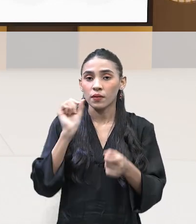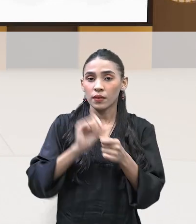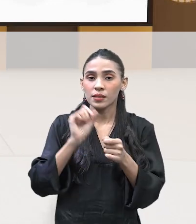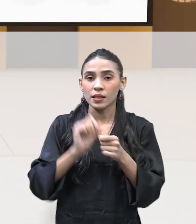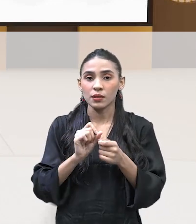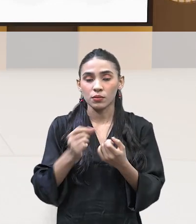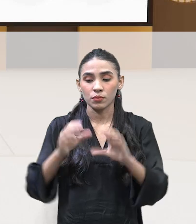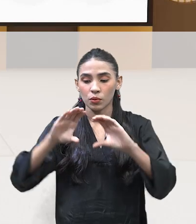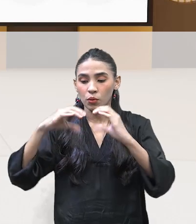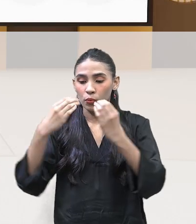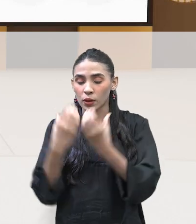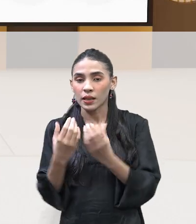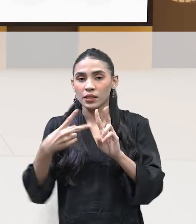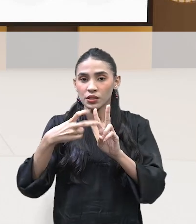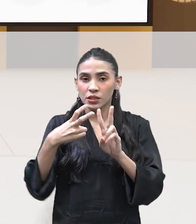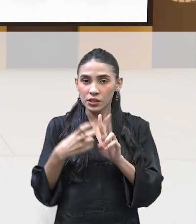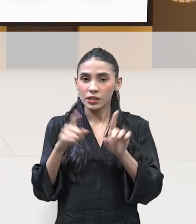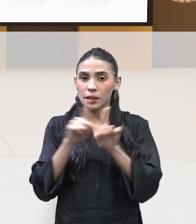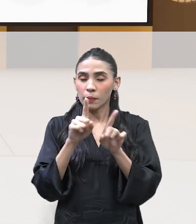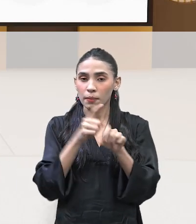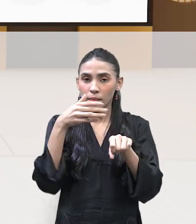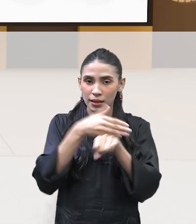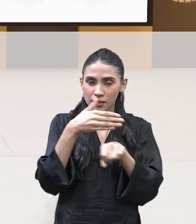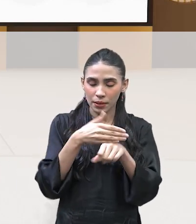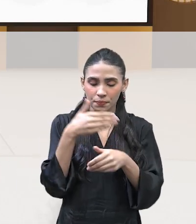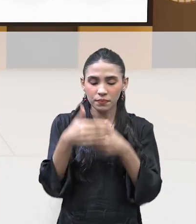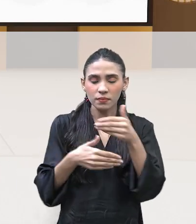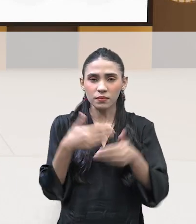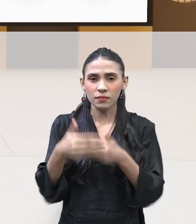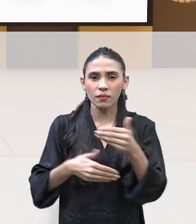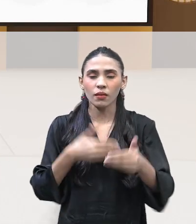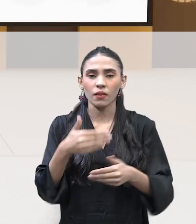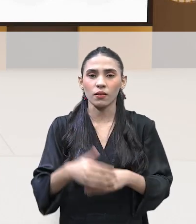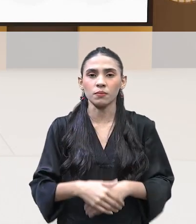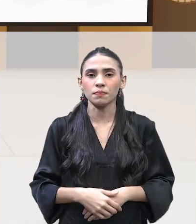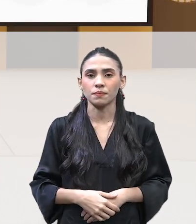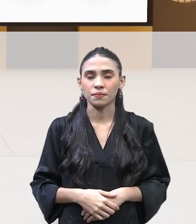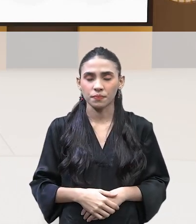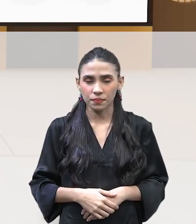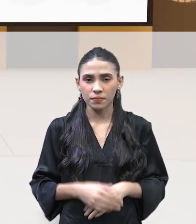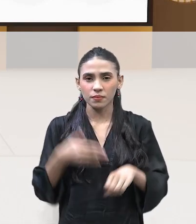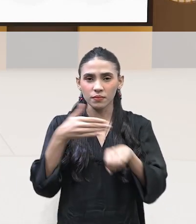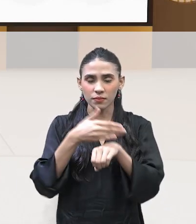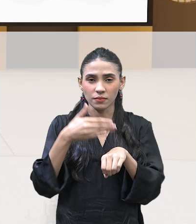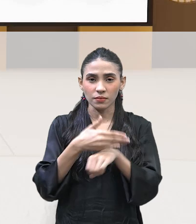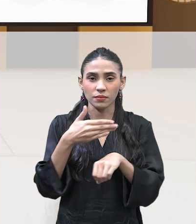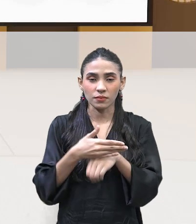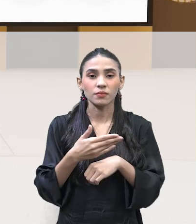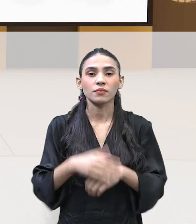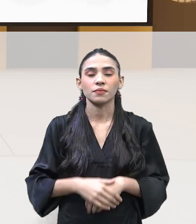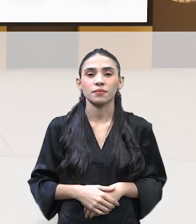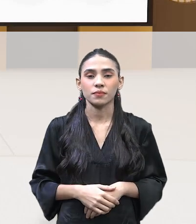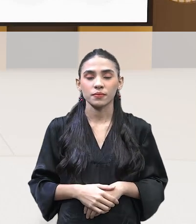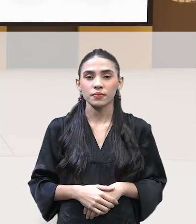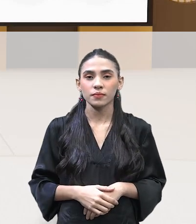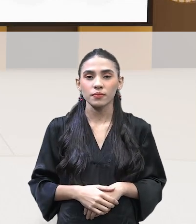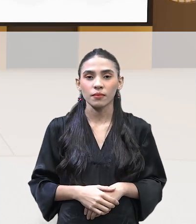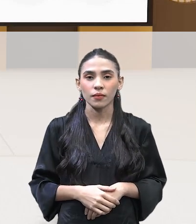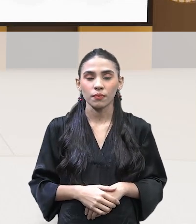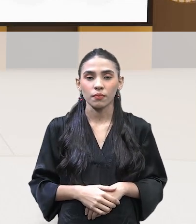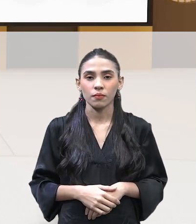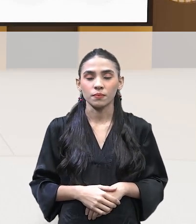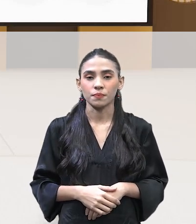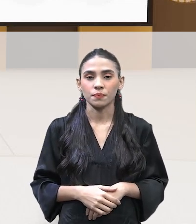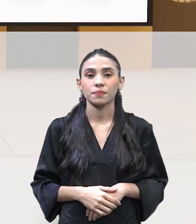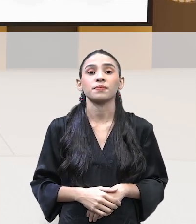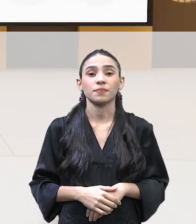fazendo eles serem participantes desse processo, né, trazendo essa importância da participação deles dentro desse empreendimento.